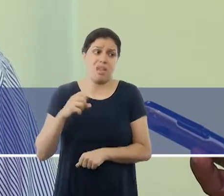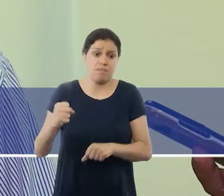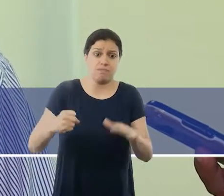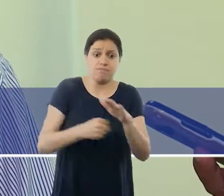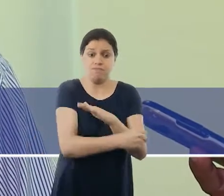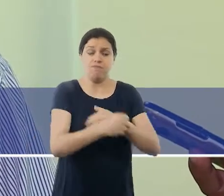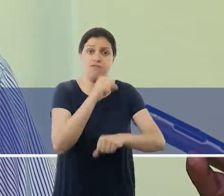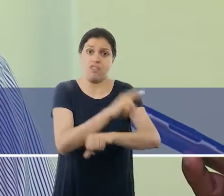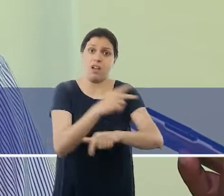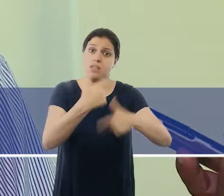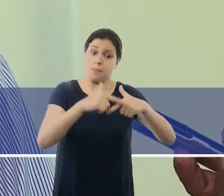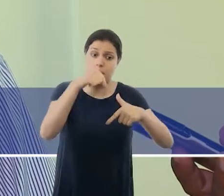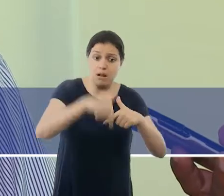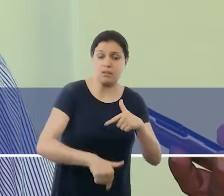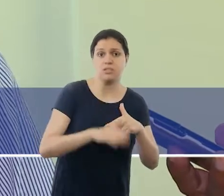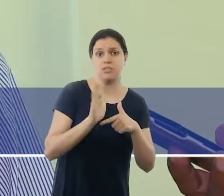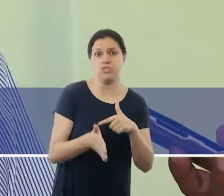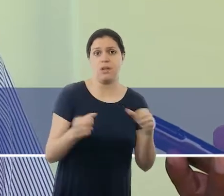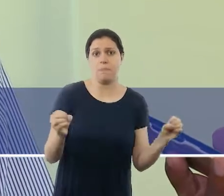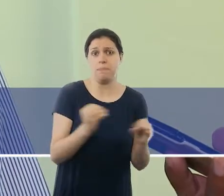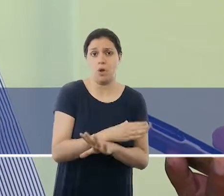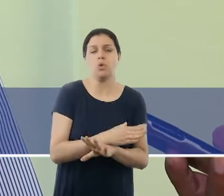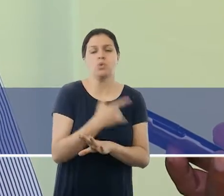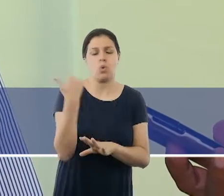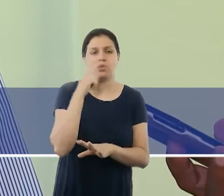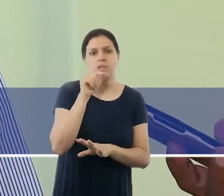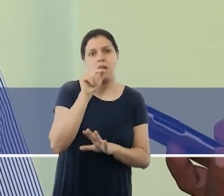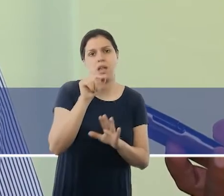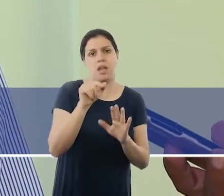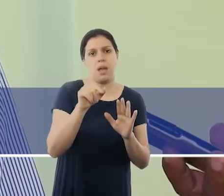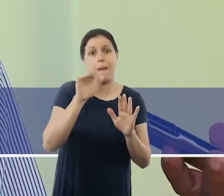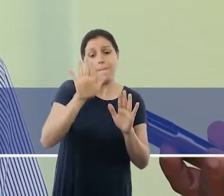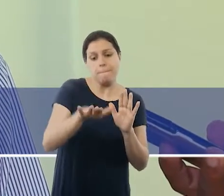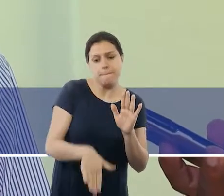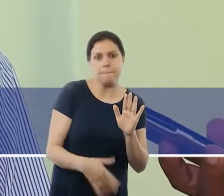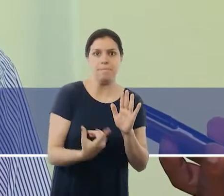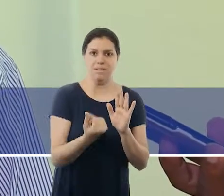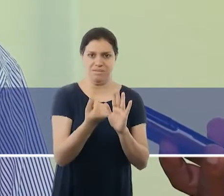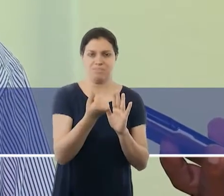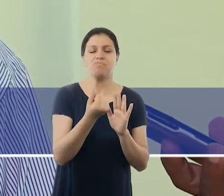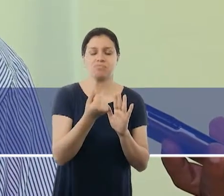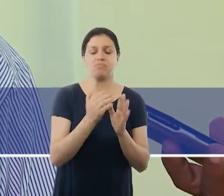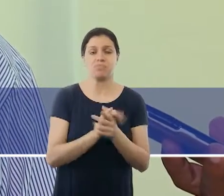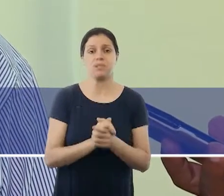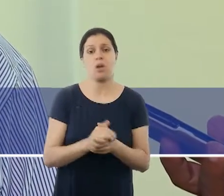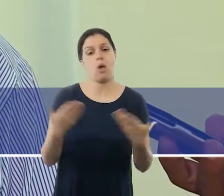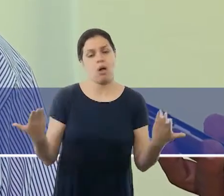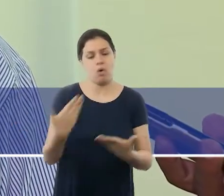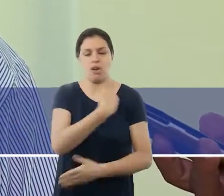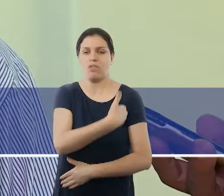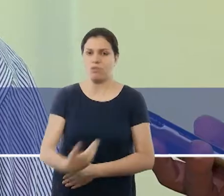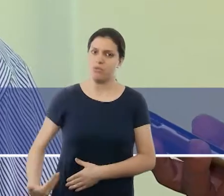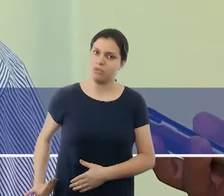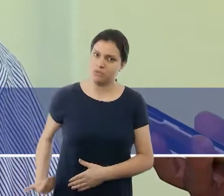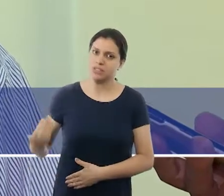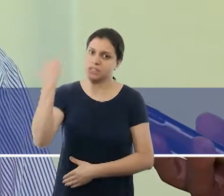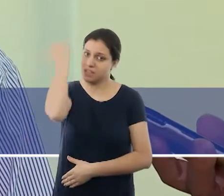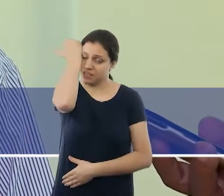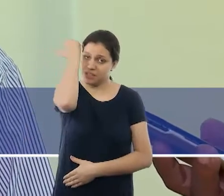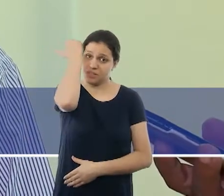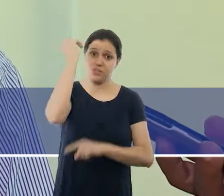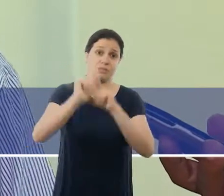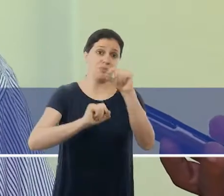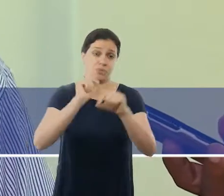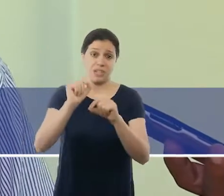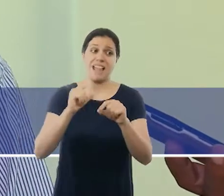emprega em Mato Grosso do Sul e também possibilita que tenha preços mais baratos aqui. Então, o governador Reinaldo Azambuja deu um voto de